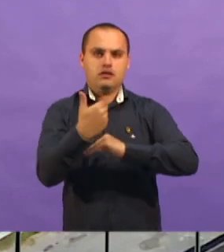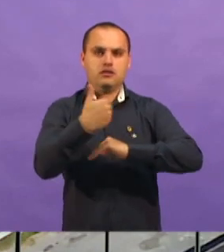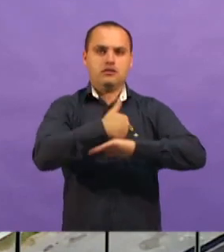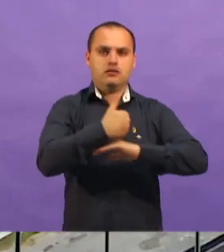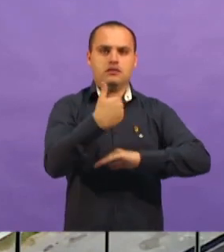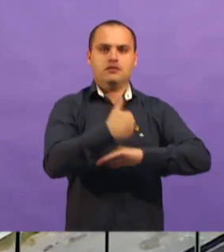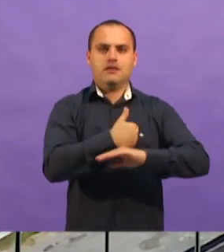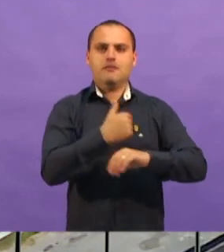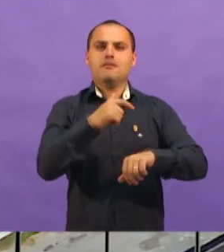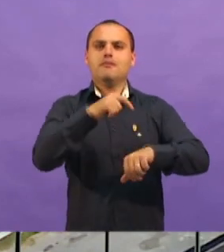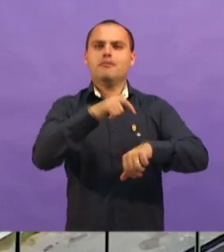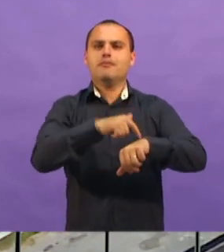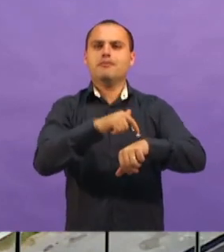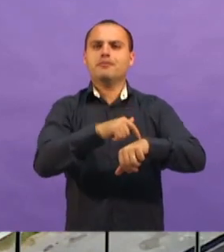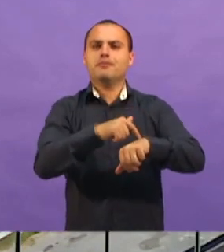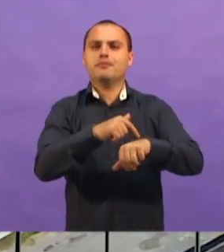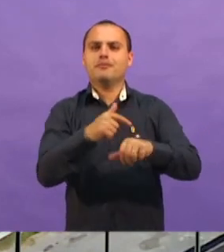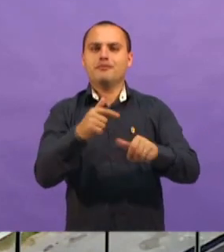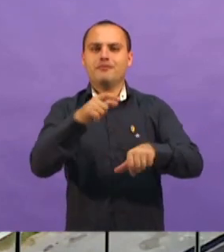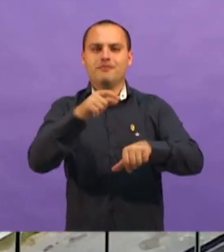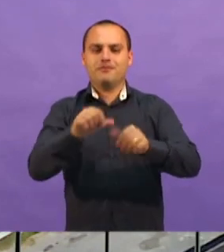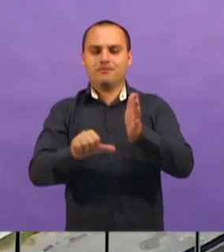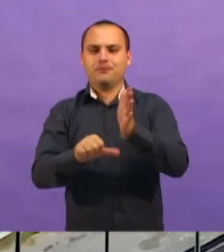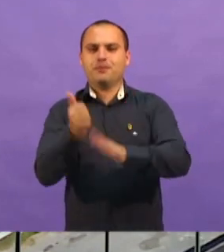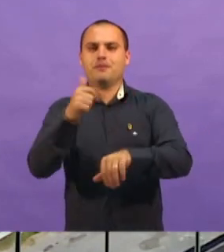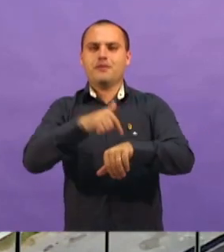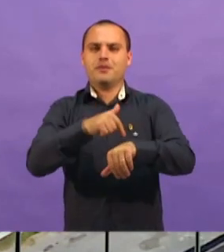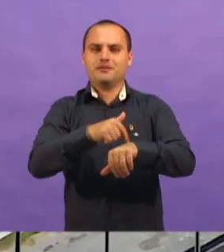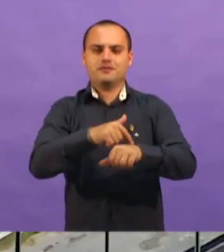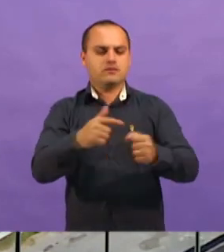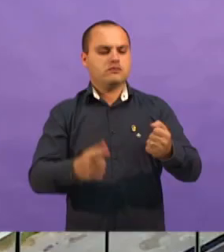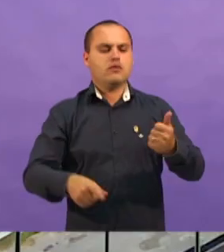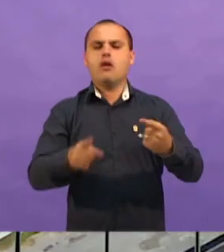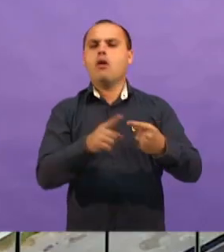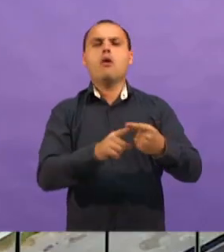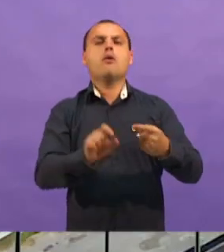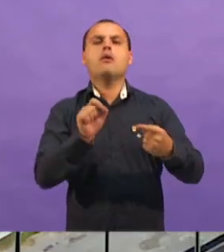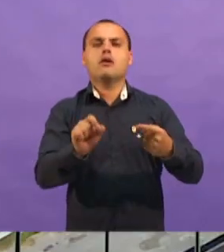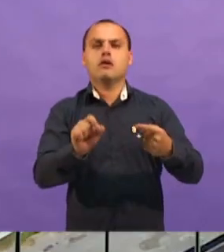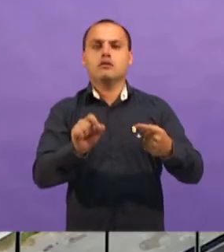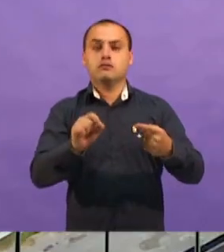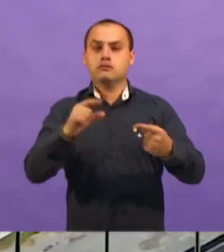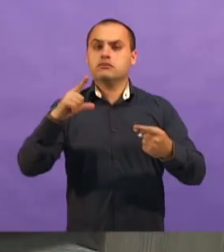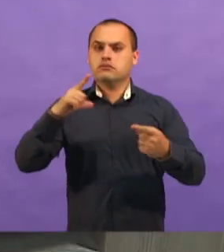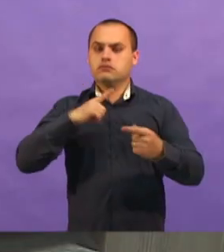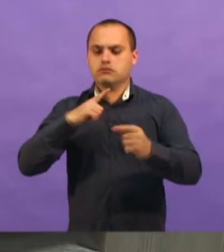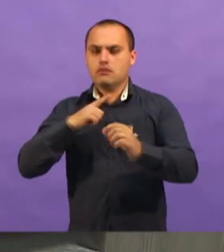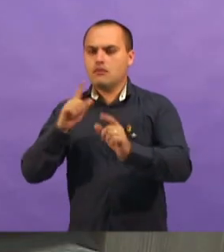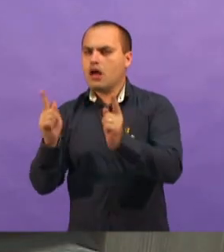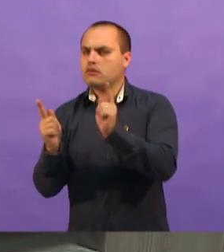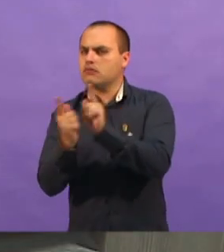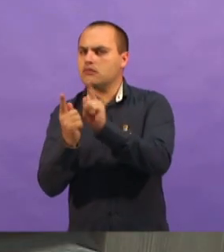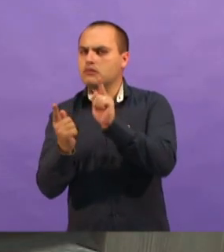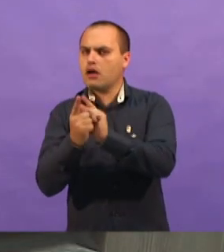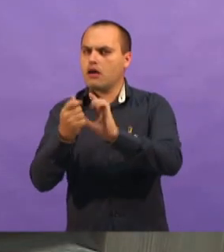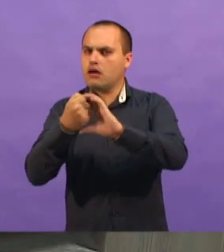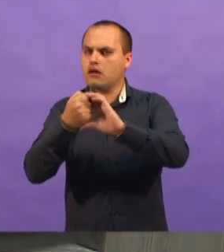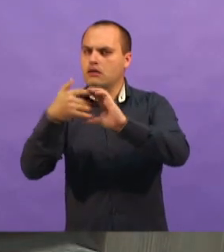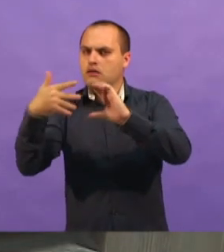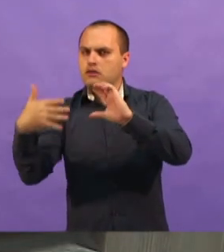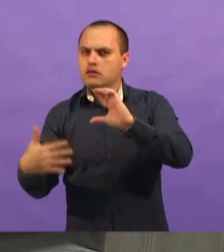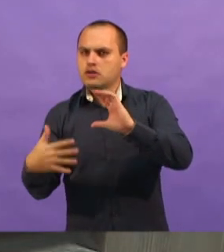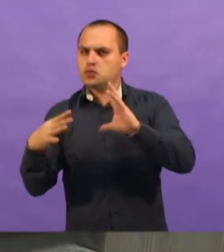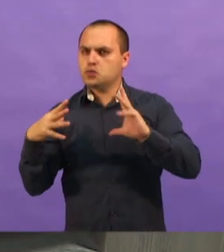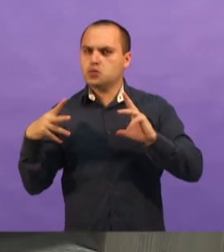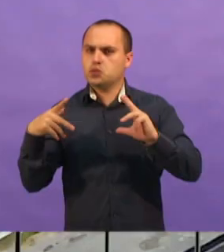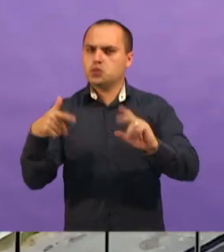primeira etapa, que é o quê? Está dentro das características propostas pelo edital do Anuário de Itajaí, para